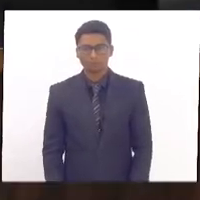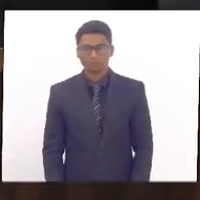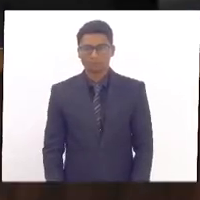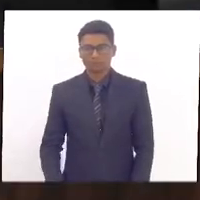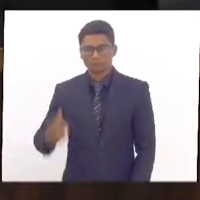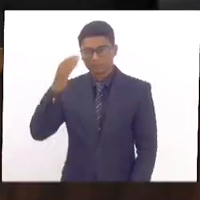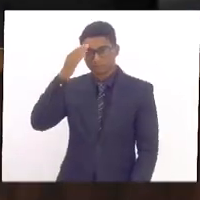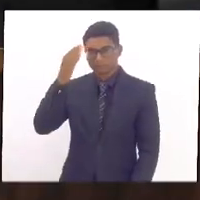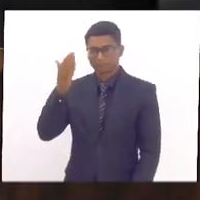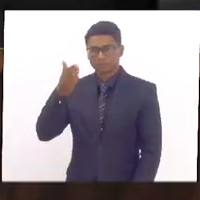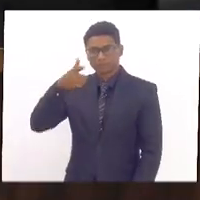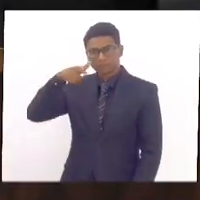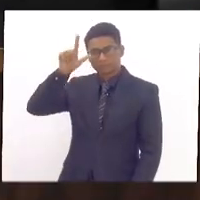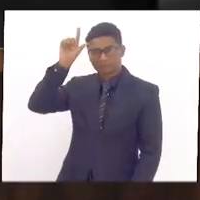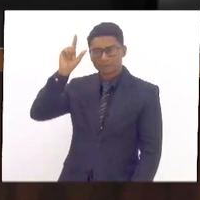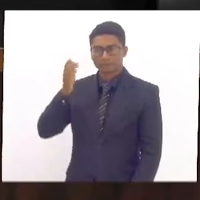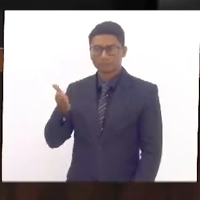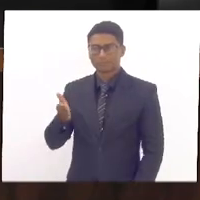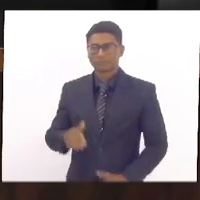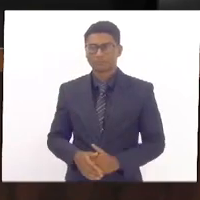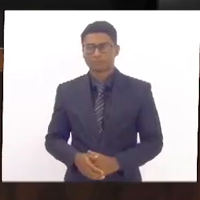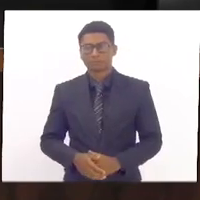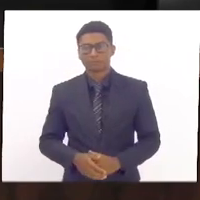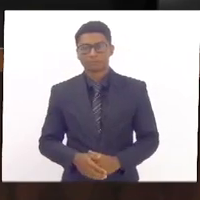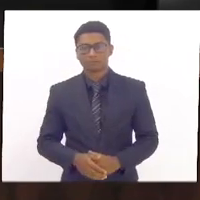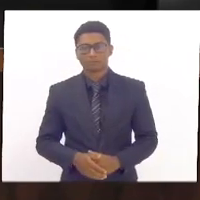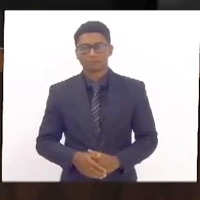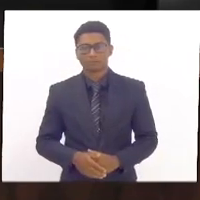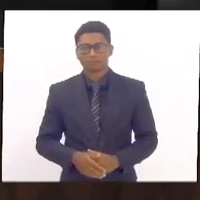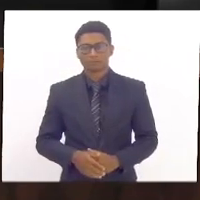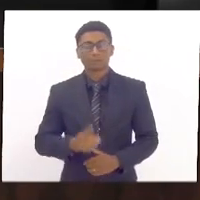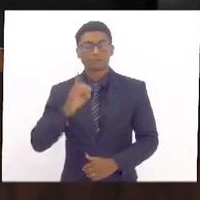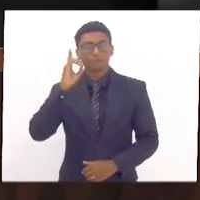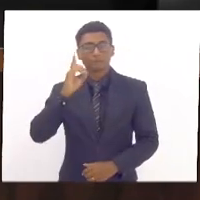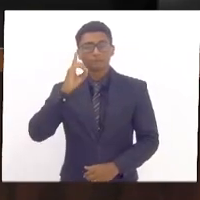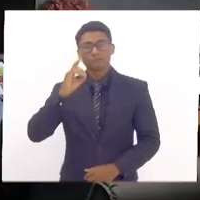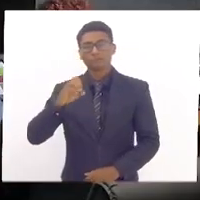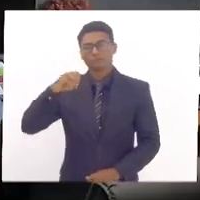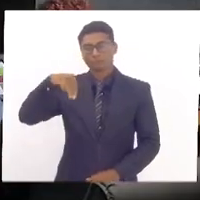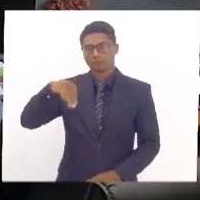Obrigado, deputado Luiz Paulo. Para discutir, deputada Marta Rocha.